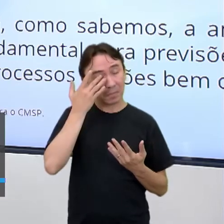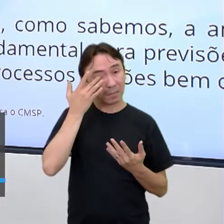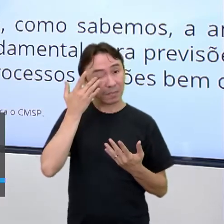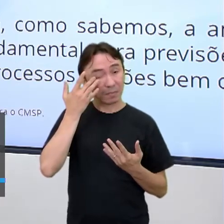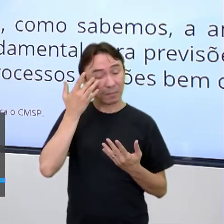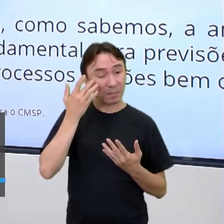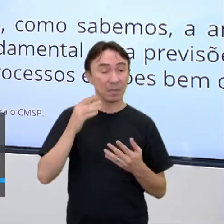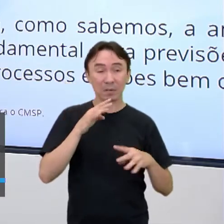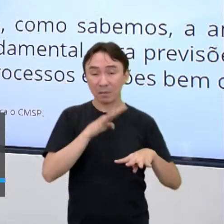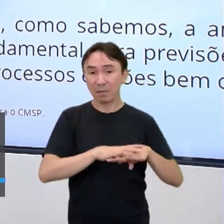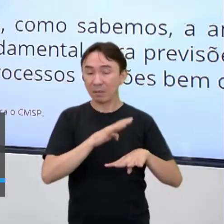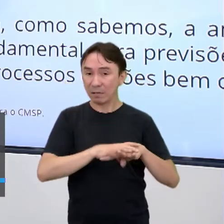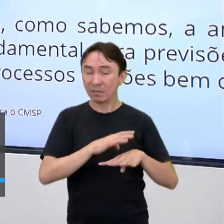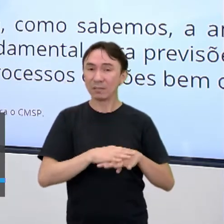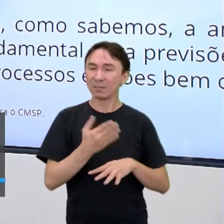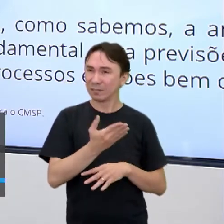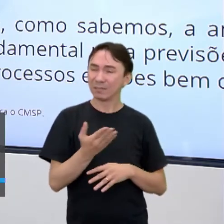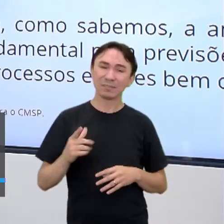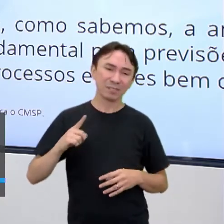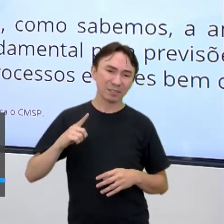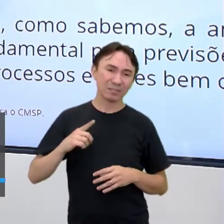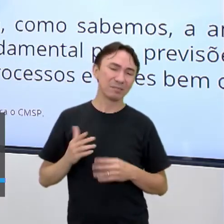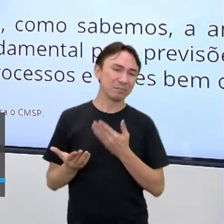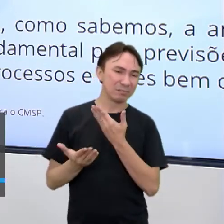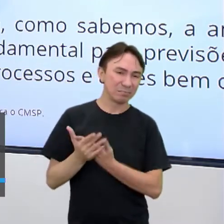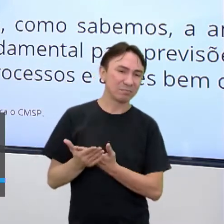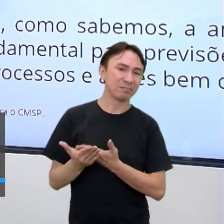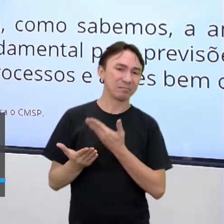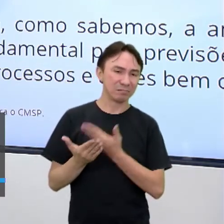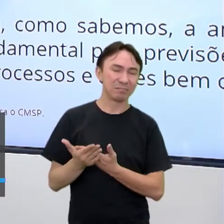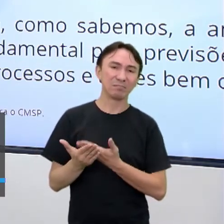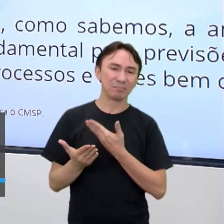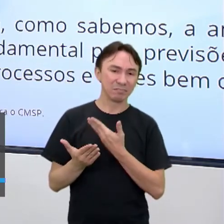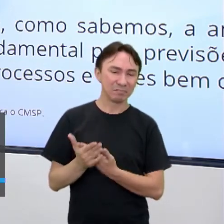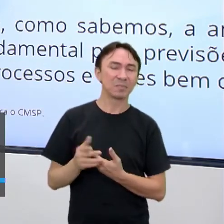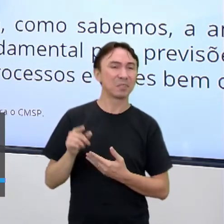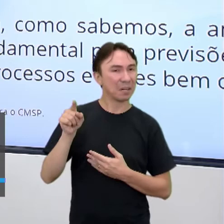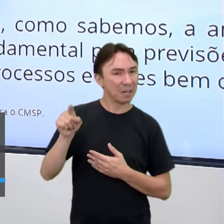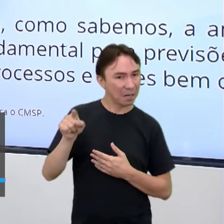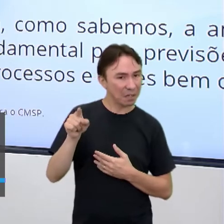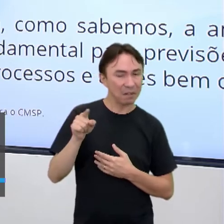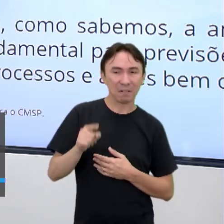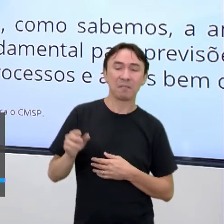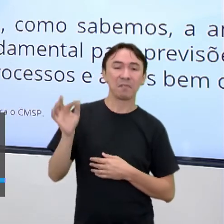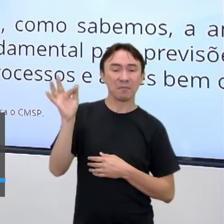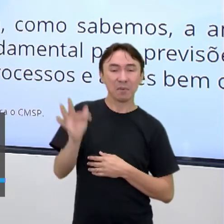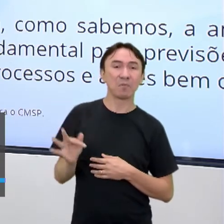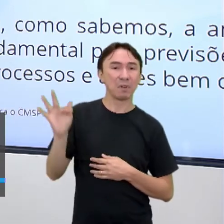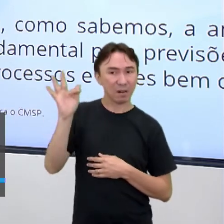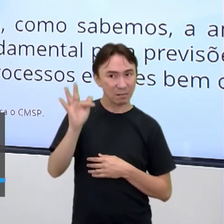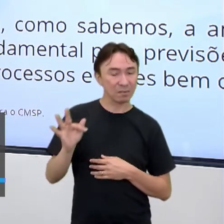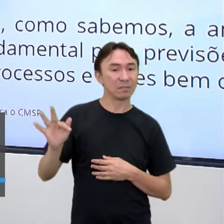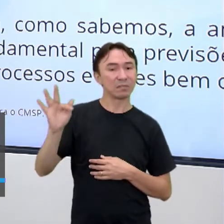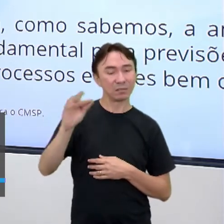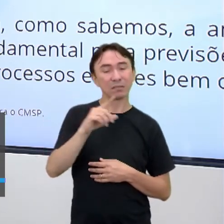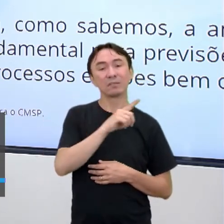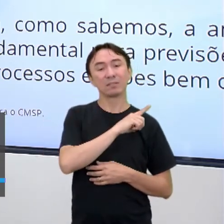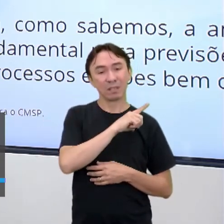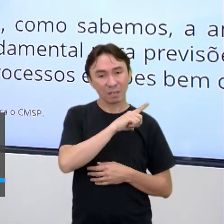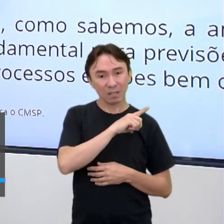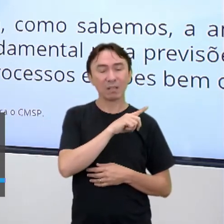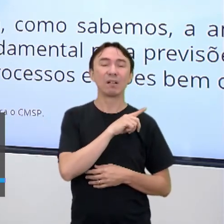né? Isso aí se estuda, para vocês terem uma ideia aí, nas graduações também, tá? Dependendo do curso que você vai fazer aí, existe, né,